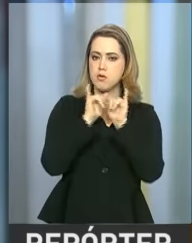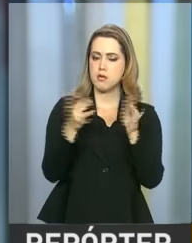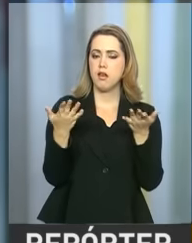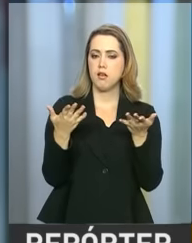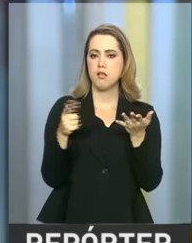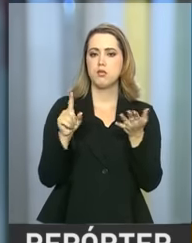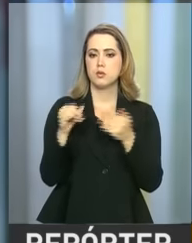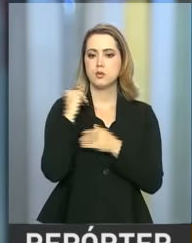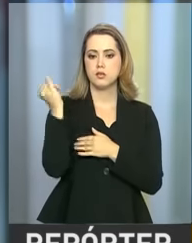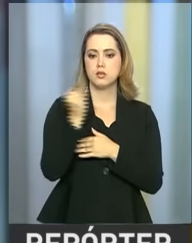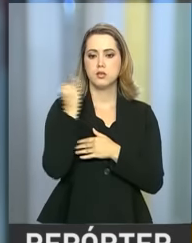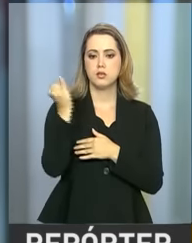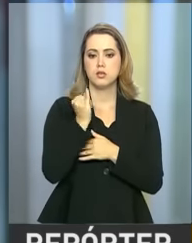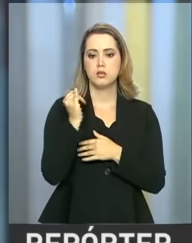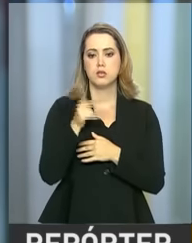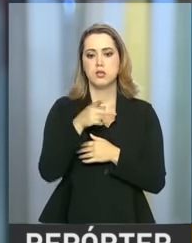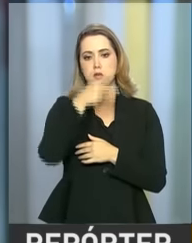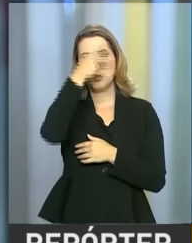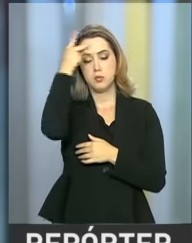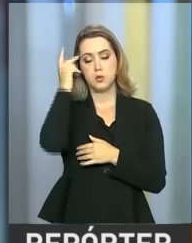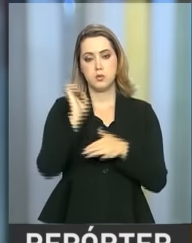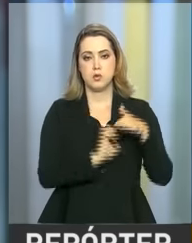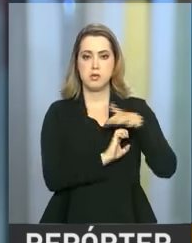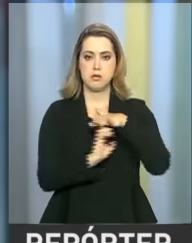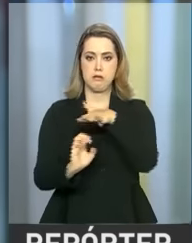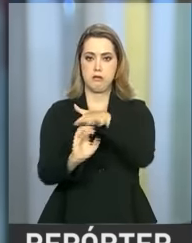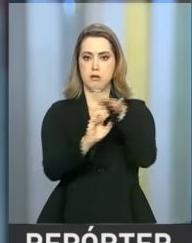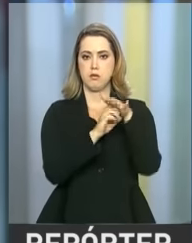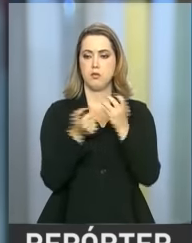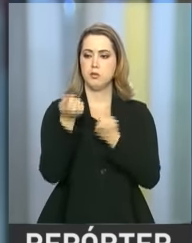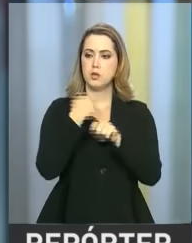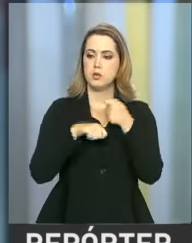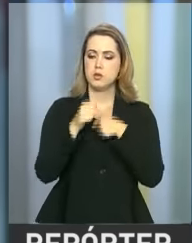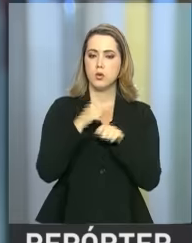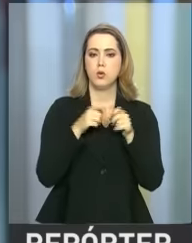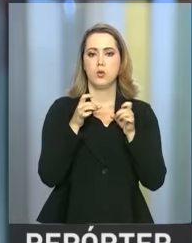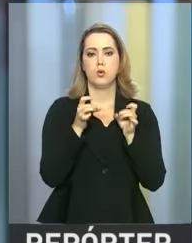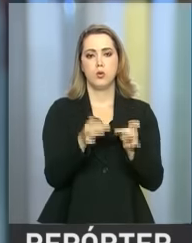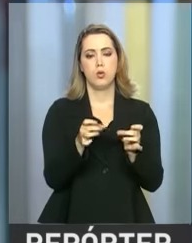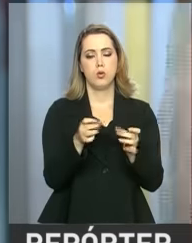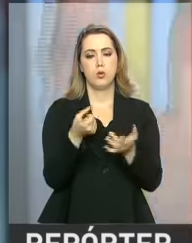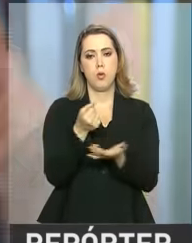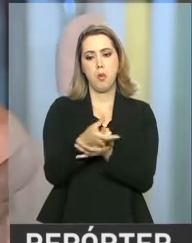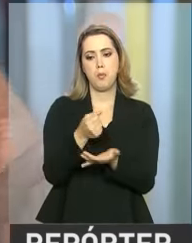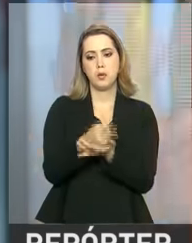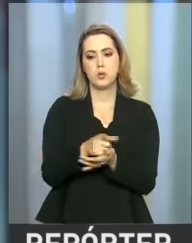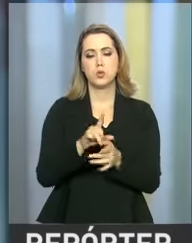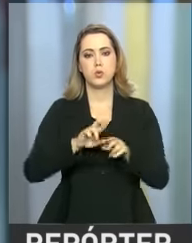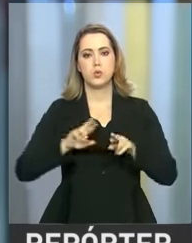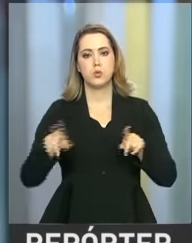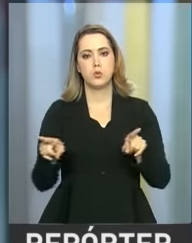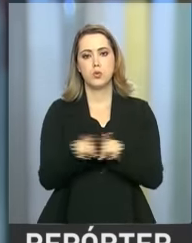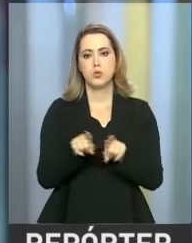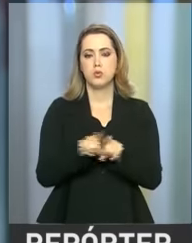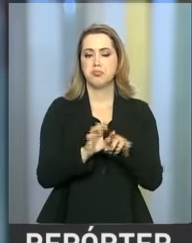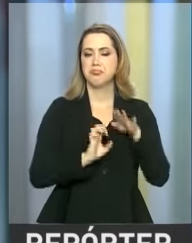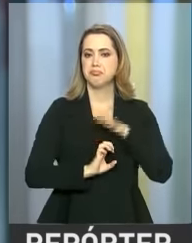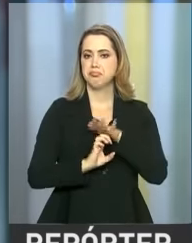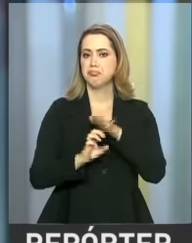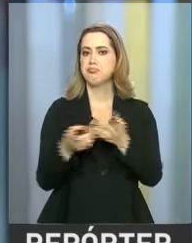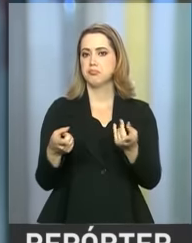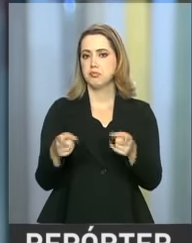importância para os agentes econômicos do Brasil, consumidores e investidores e